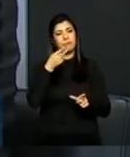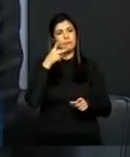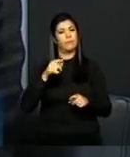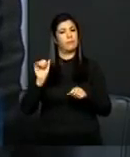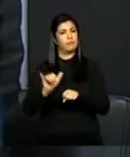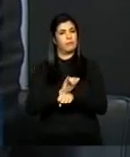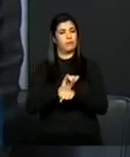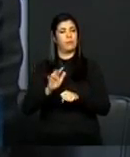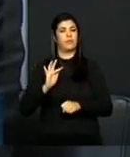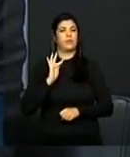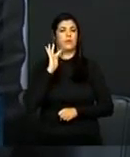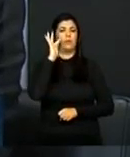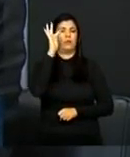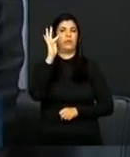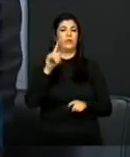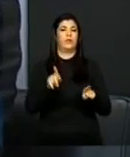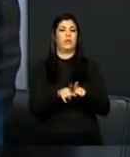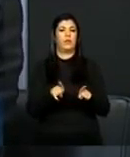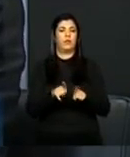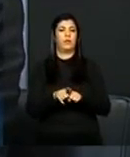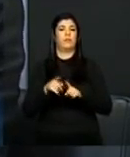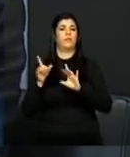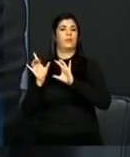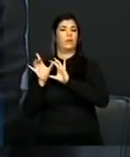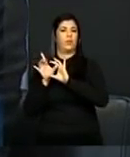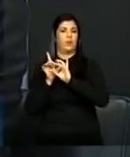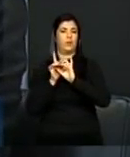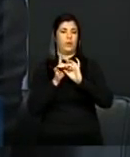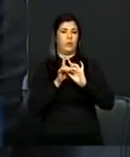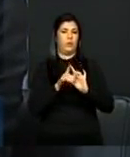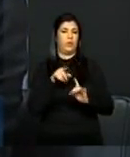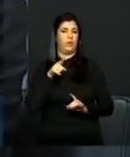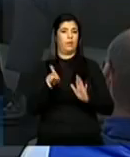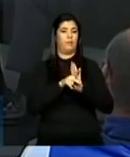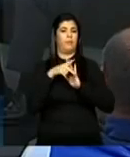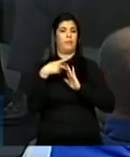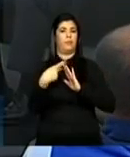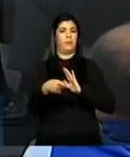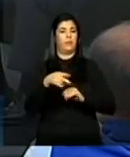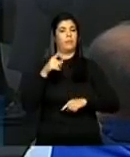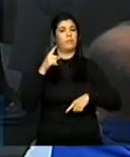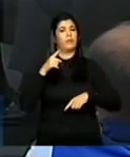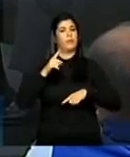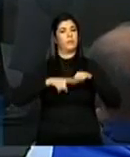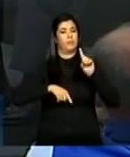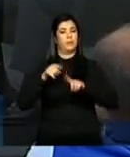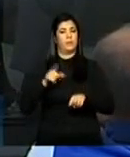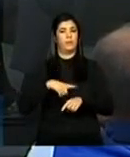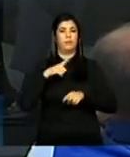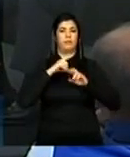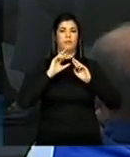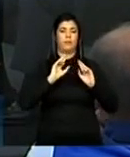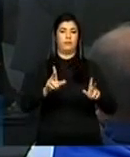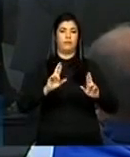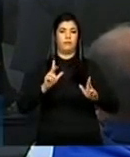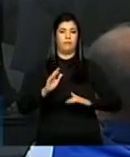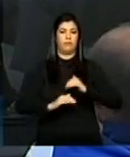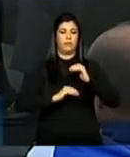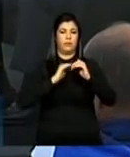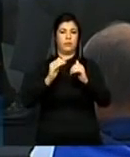futuro importante, é a conexão desta política, que em muitos casos é um primeiro